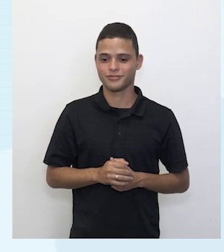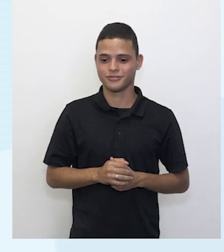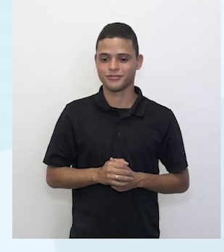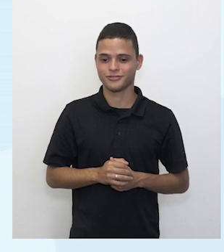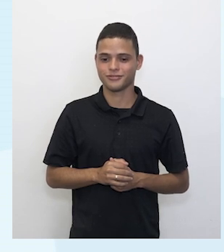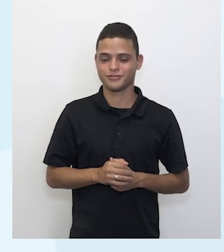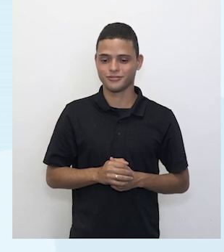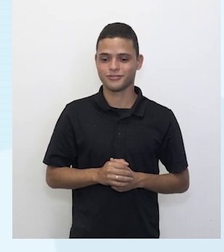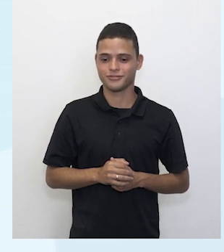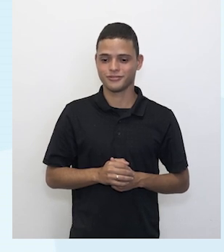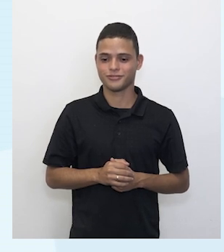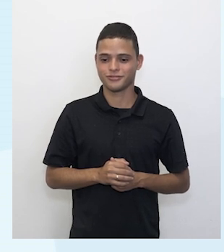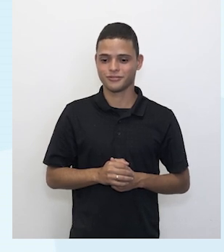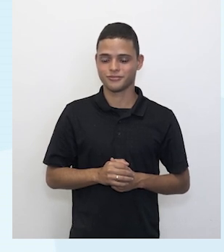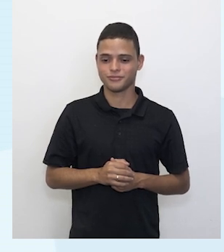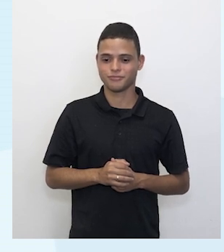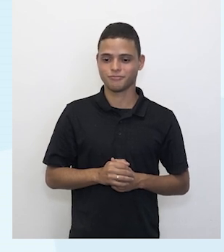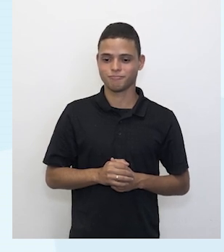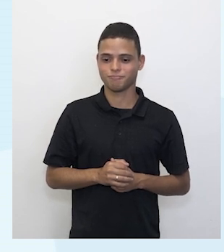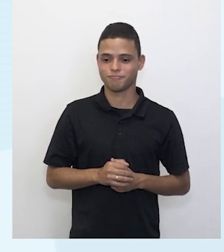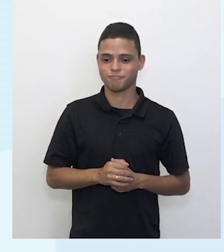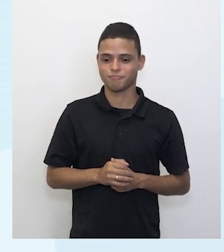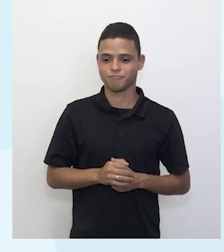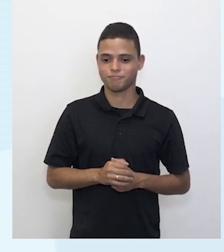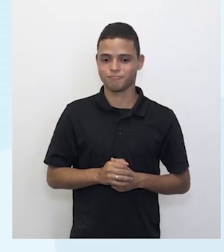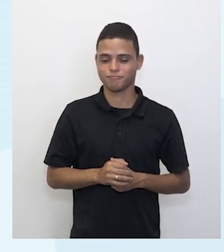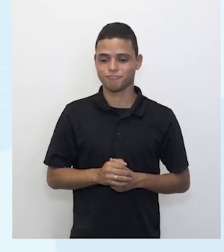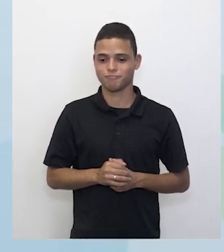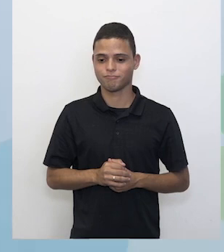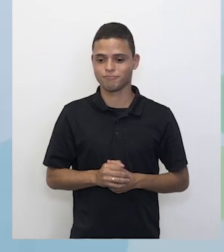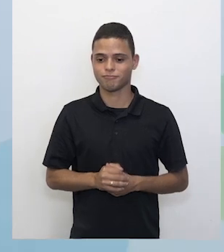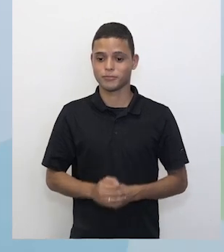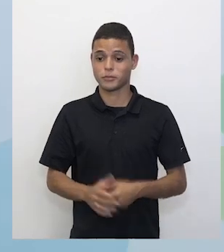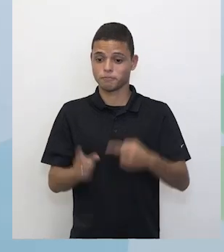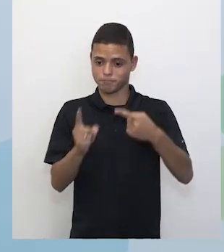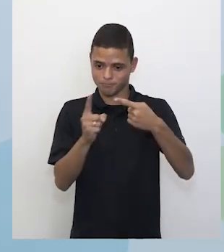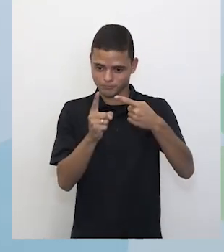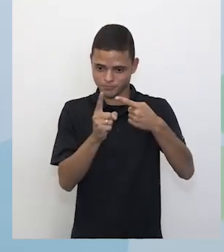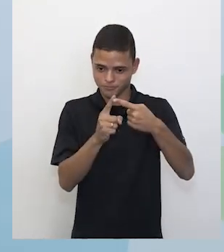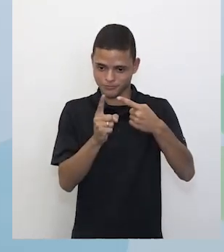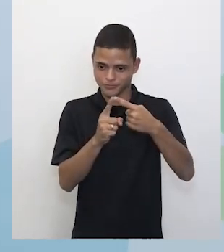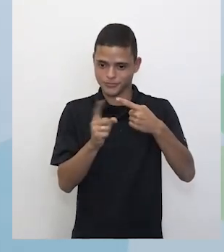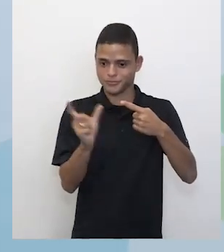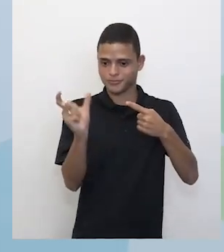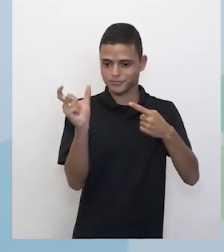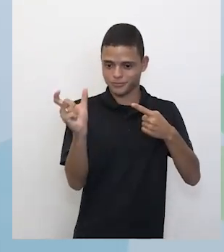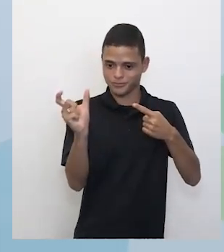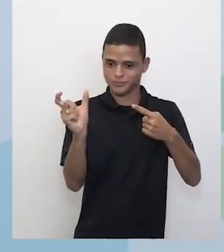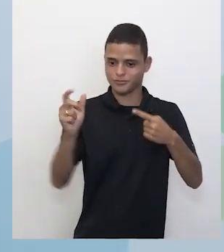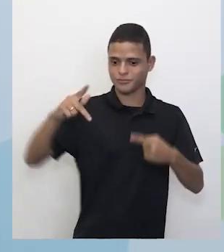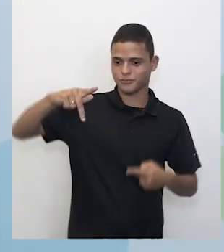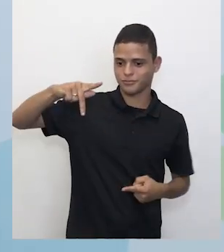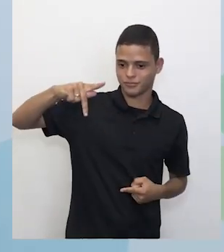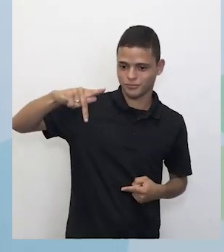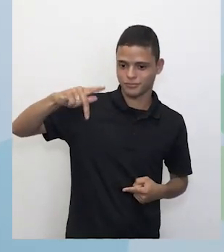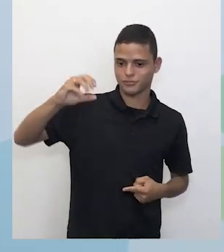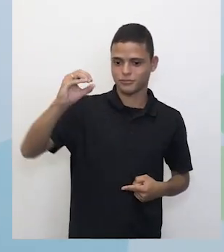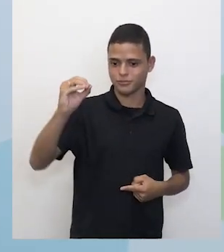para a gente o sinal da palavra política. Matheus, você ajuda a gente?